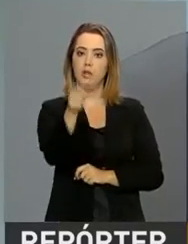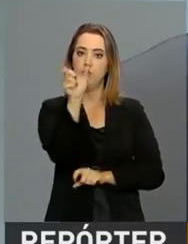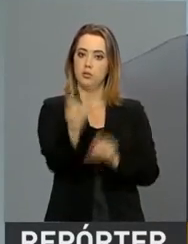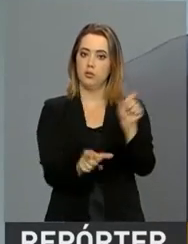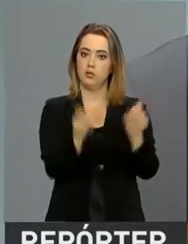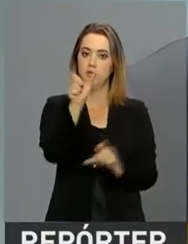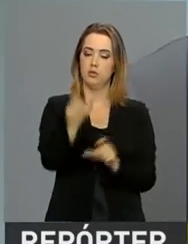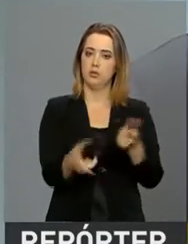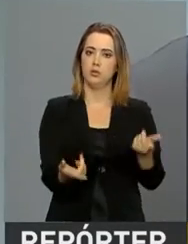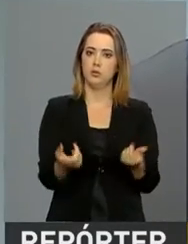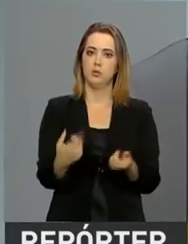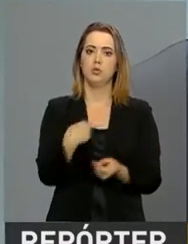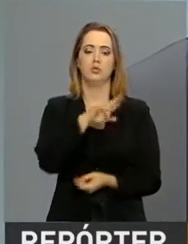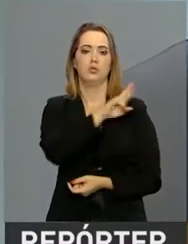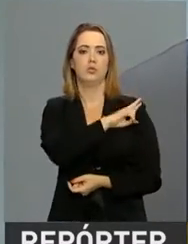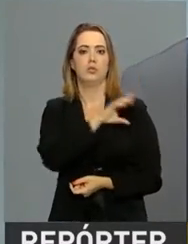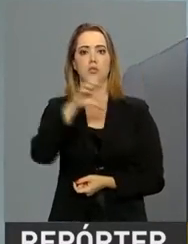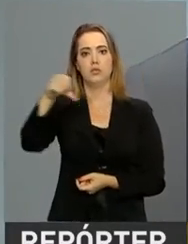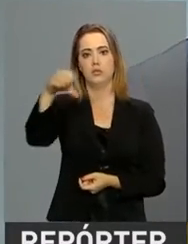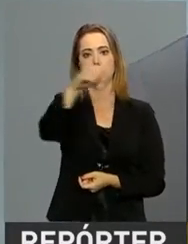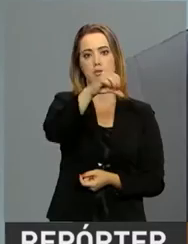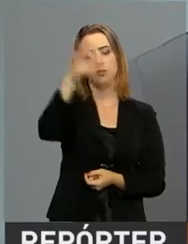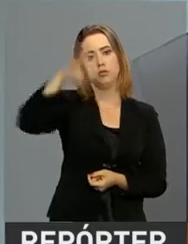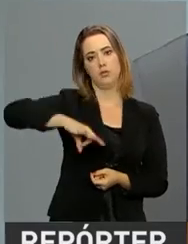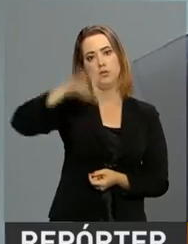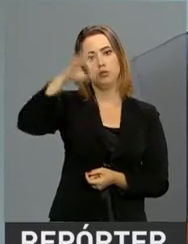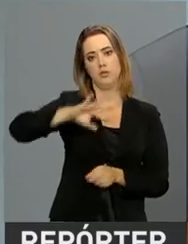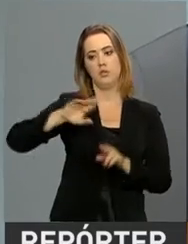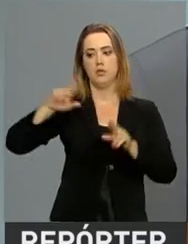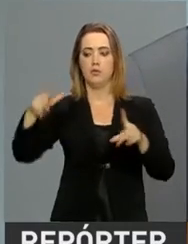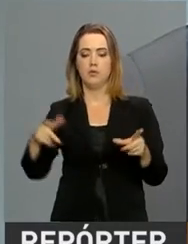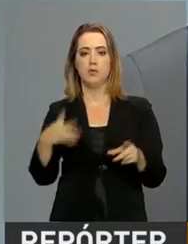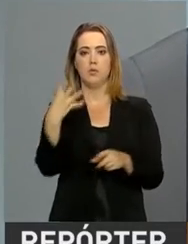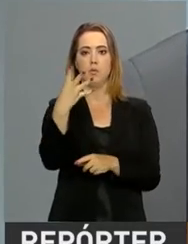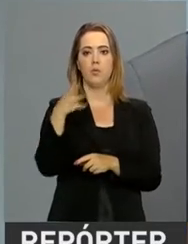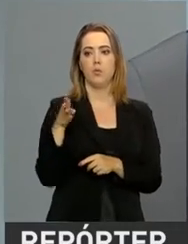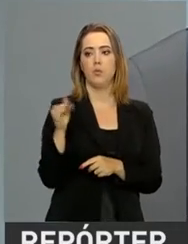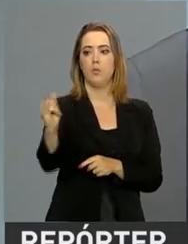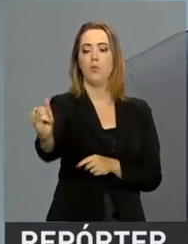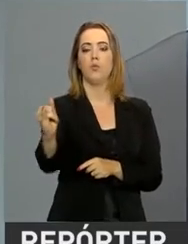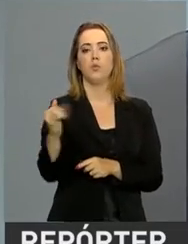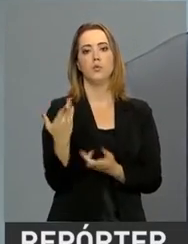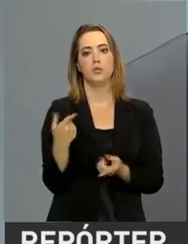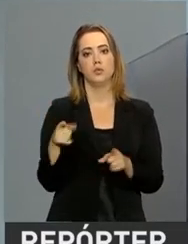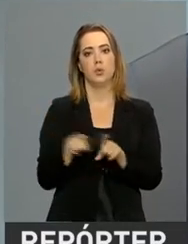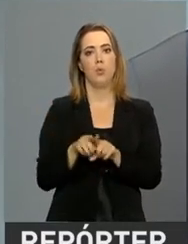contribuintes respondem por cerca de 99% da diferença de